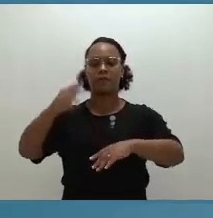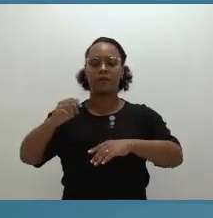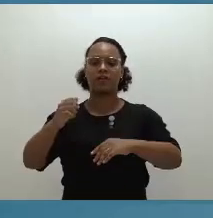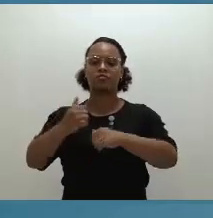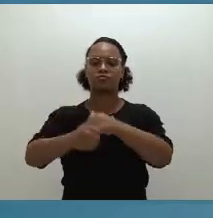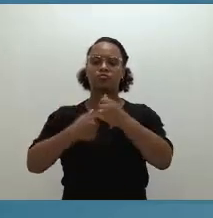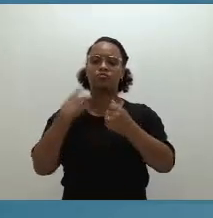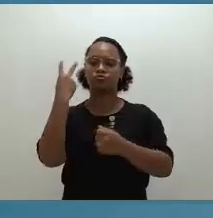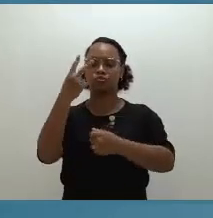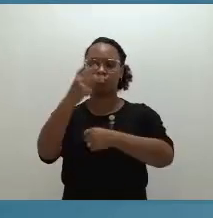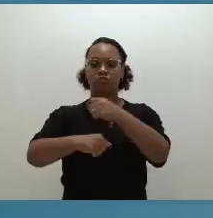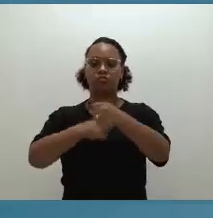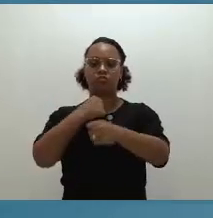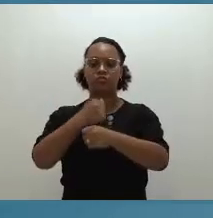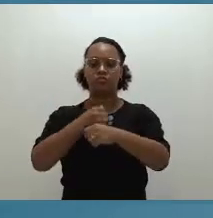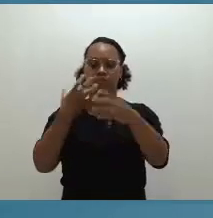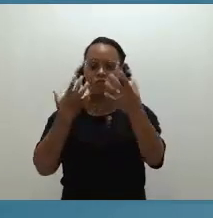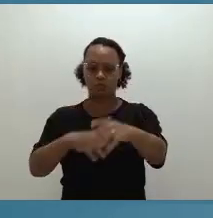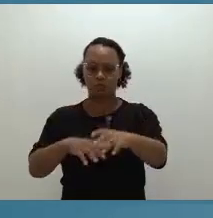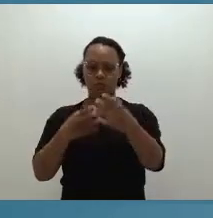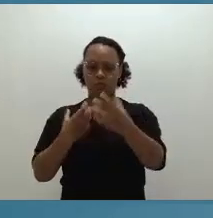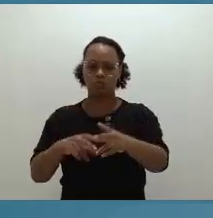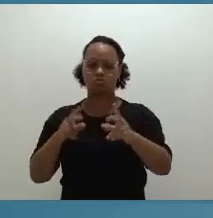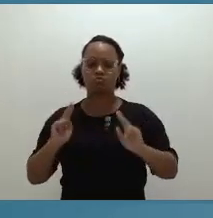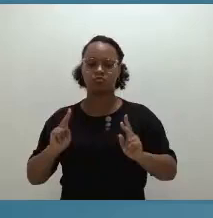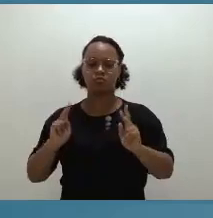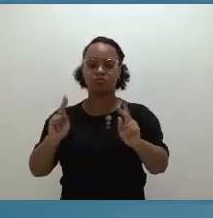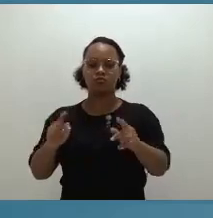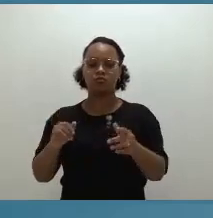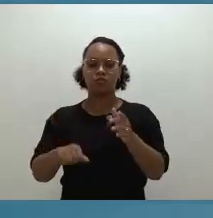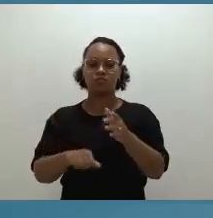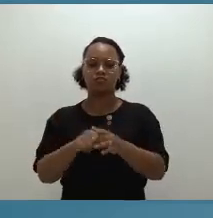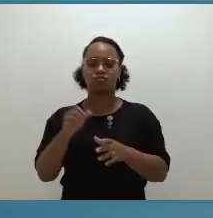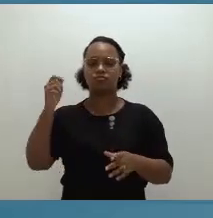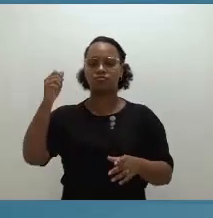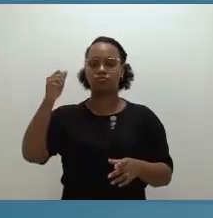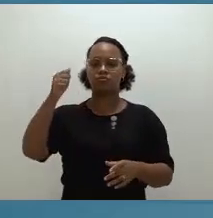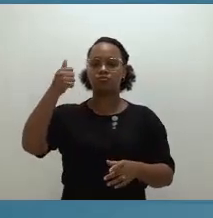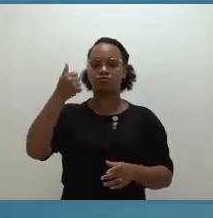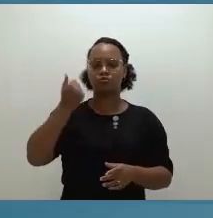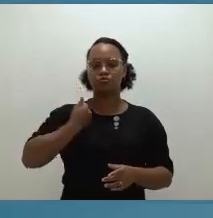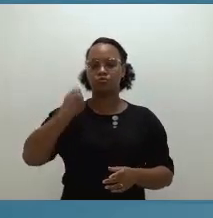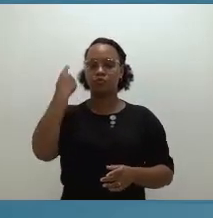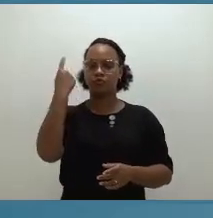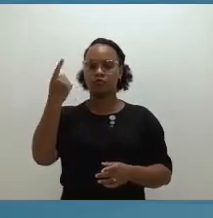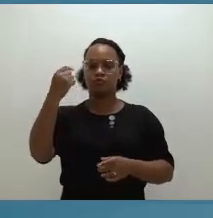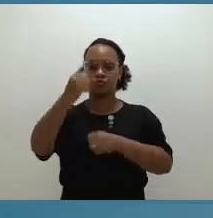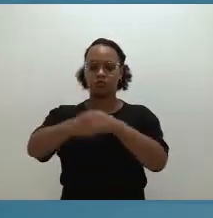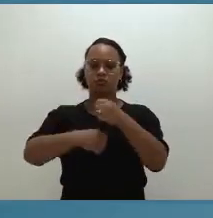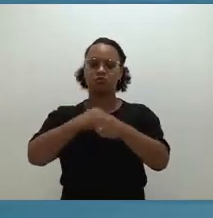concurso público edital número 1 de 2019 deste tribunal.